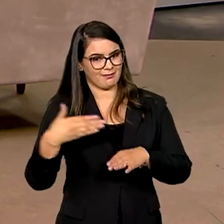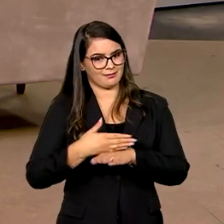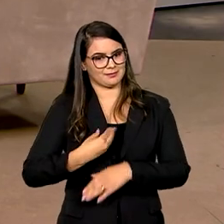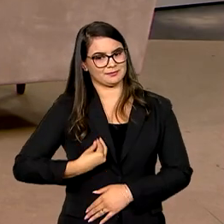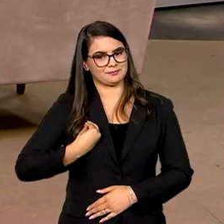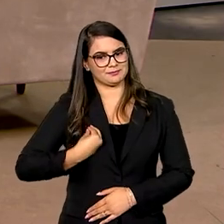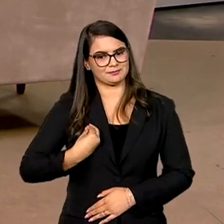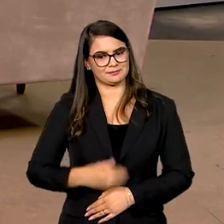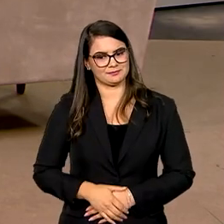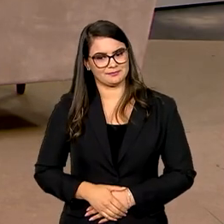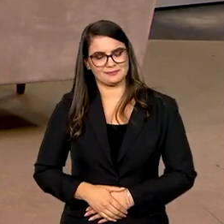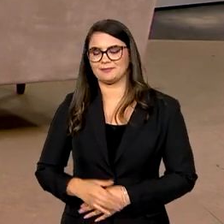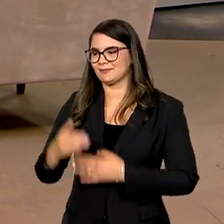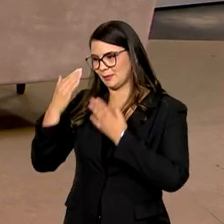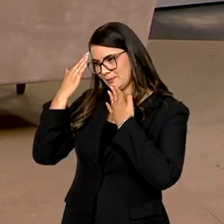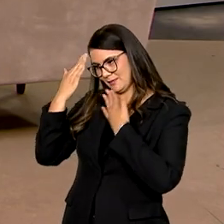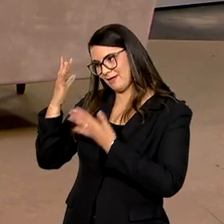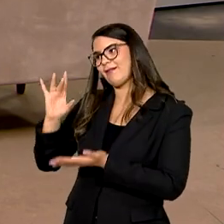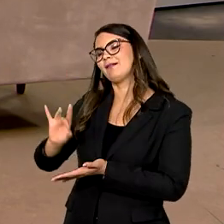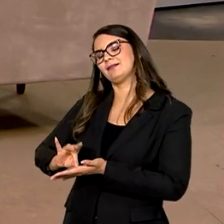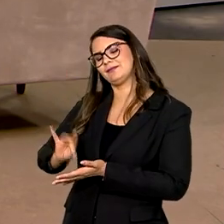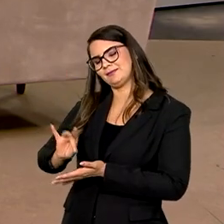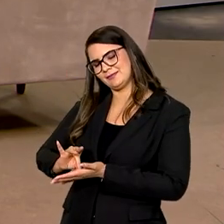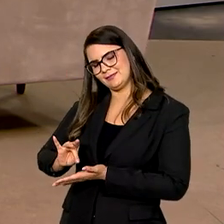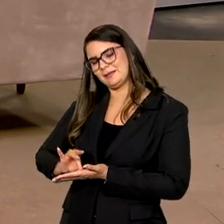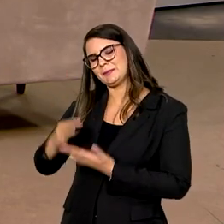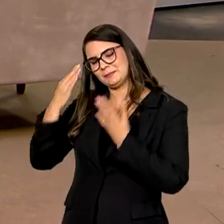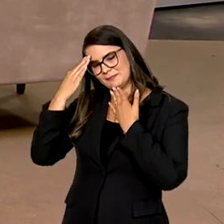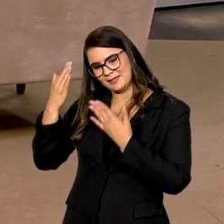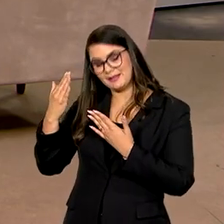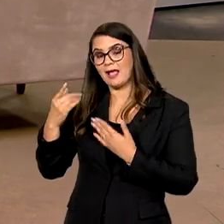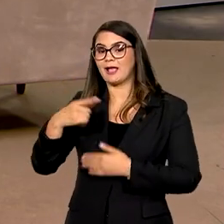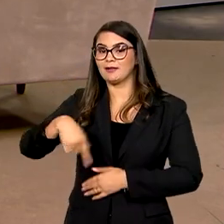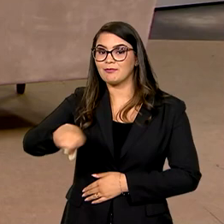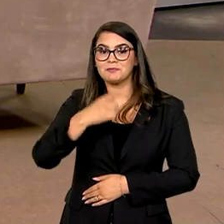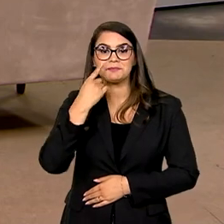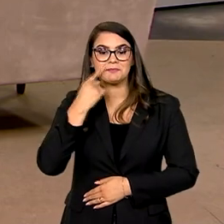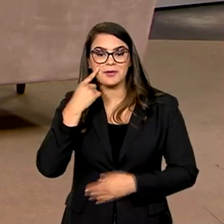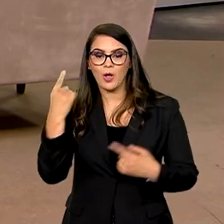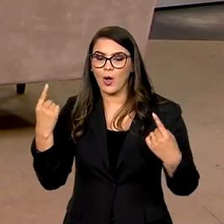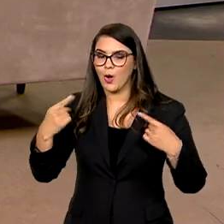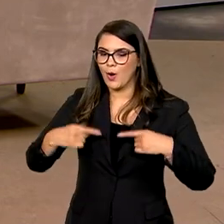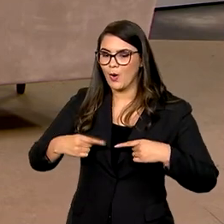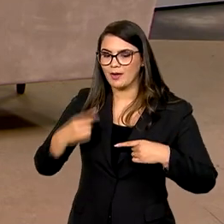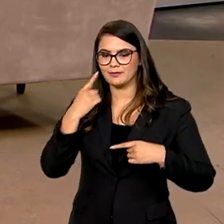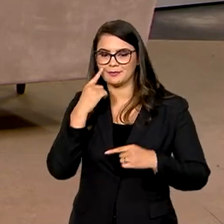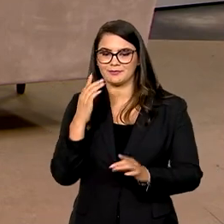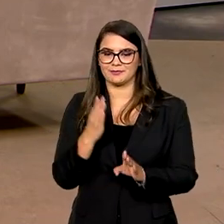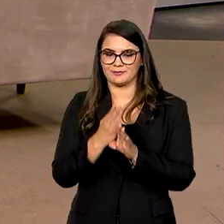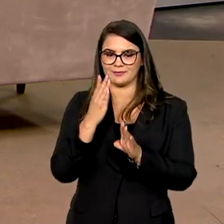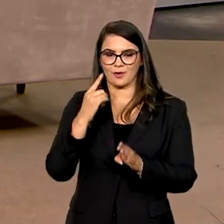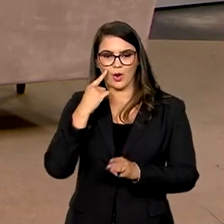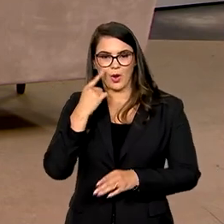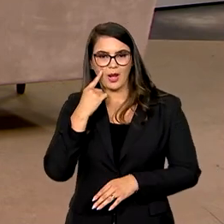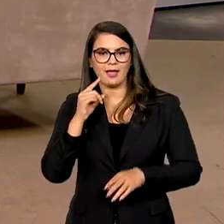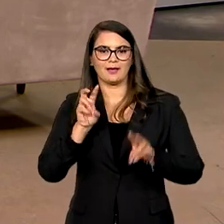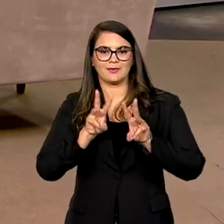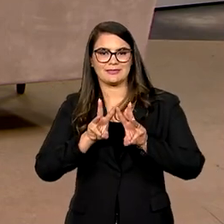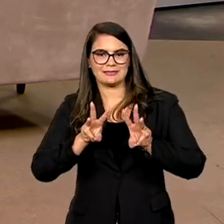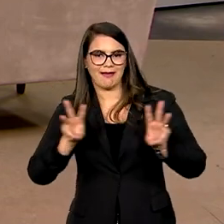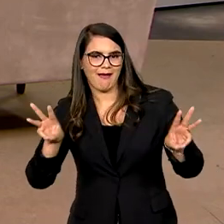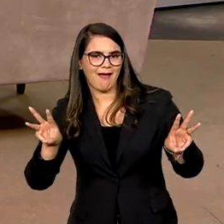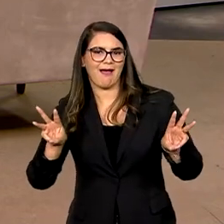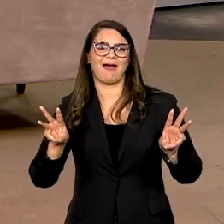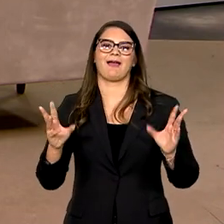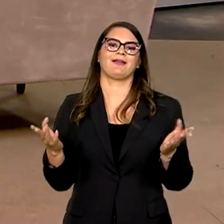no programa. Obrigada, obrigada de verdade. Todo mundo concorrendo aí, descobrindo as questões, olhando no nosso site, nas nossas